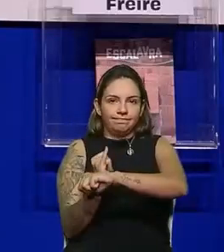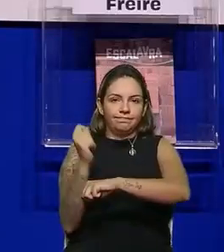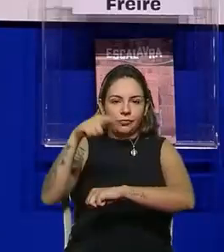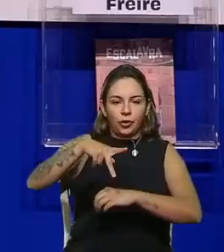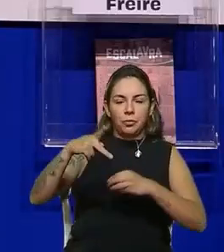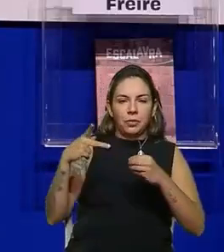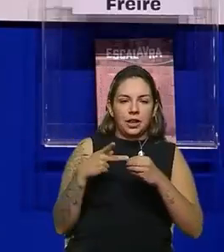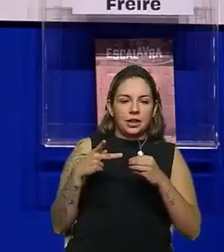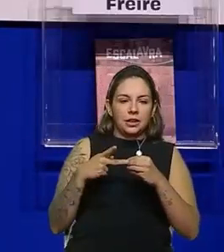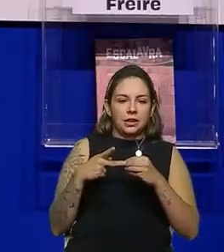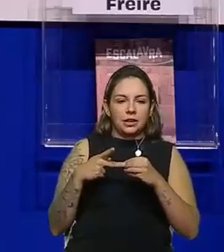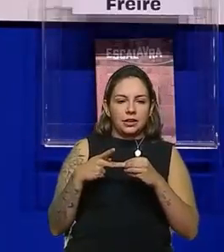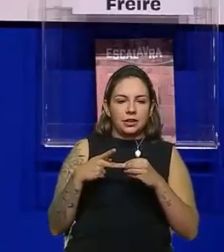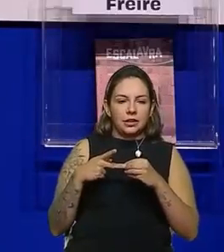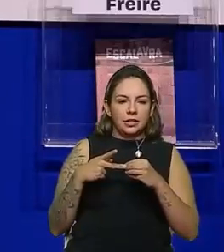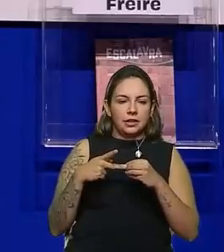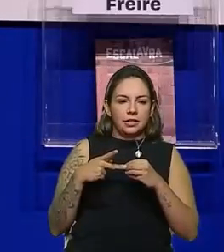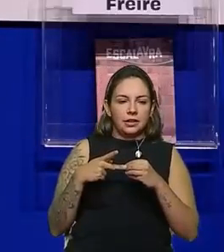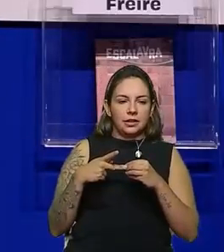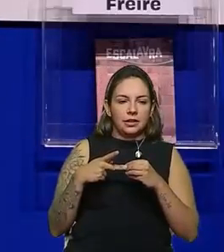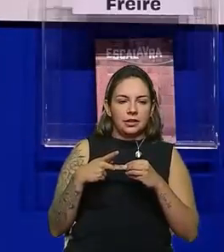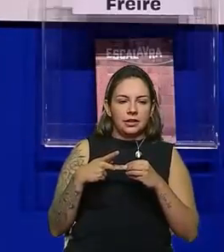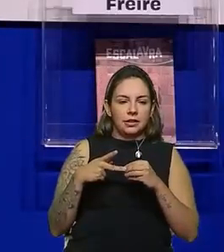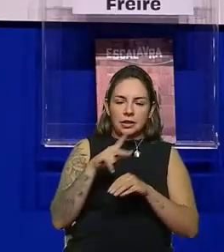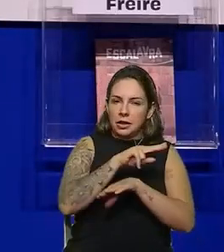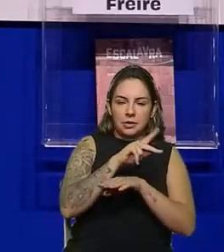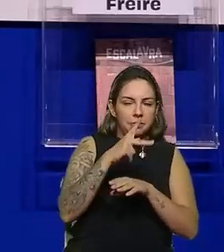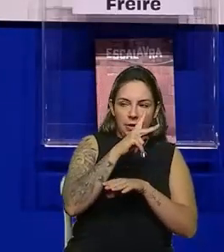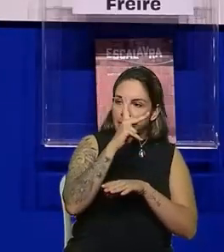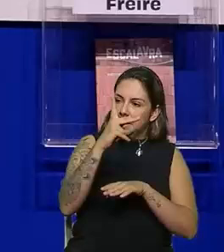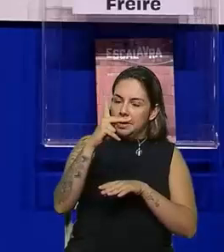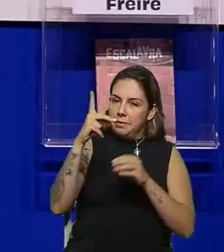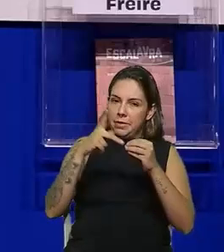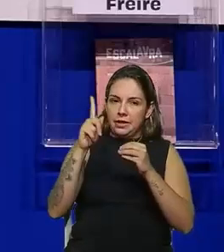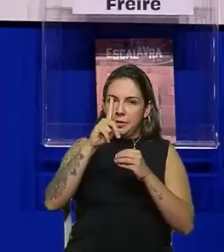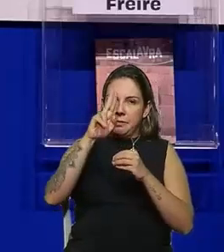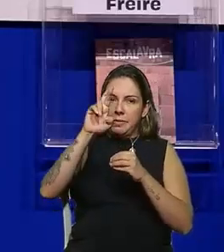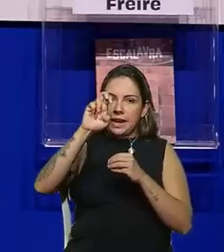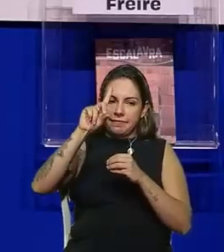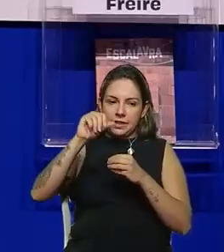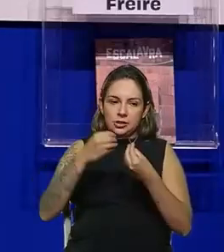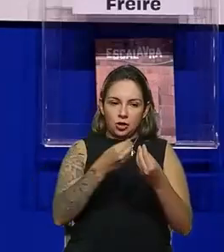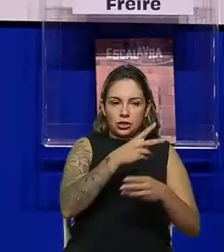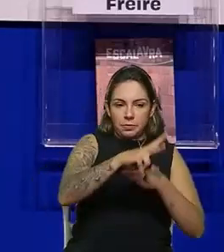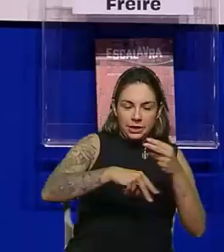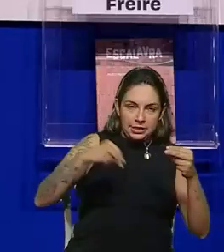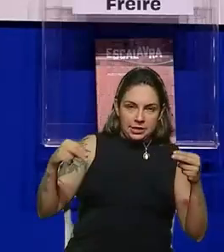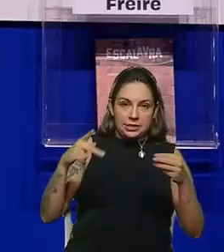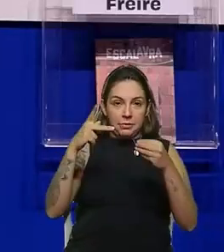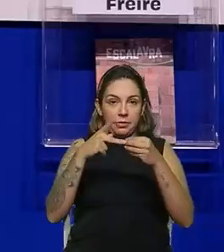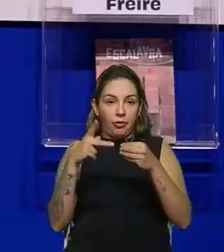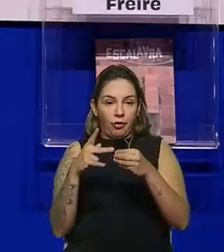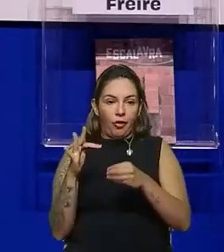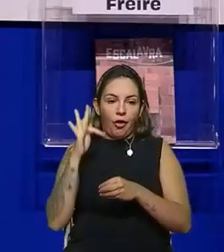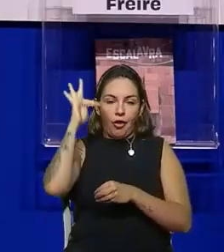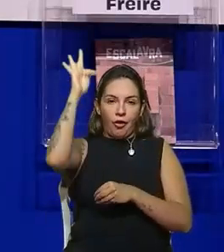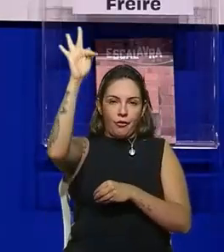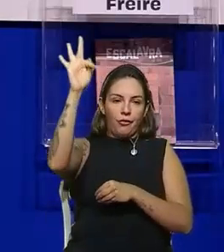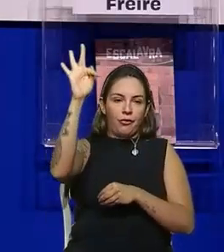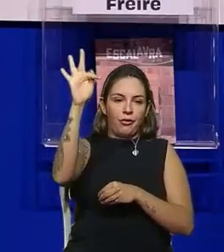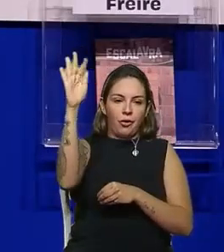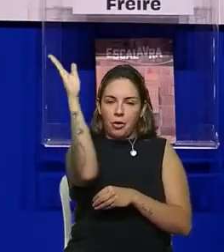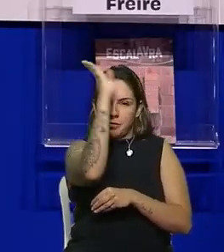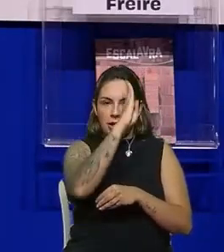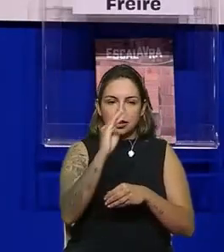trouxe pedras, trouxe prendas diversas que ora te ofereço. esta pedra de ferro, futuro aço